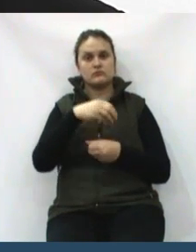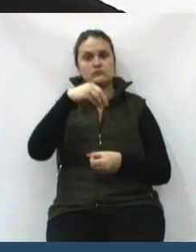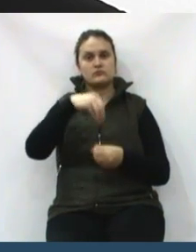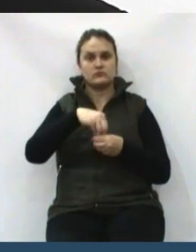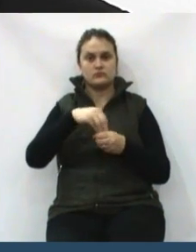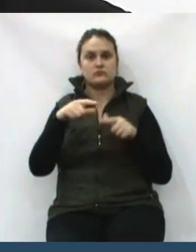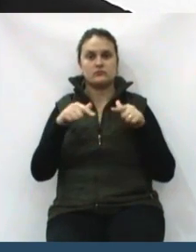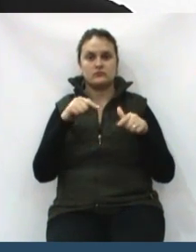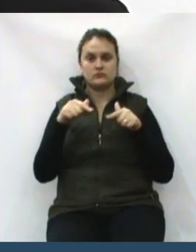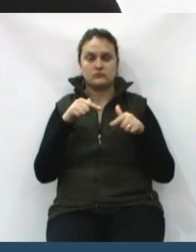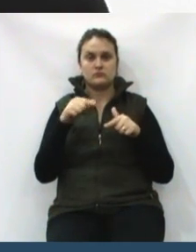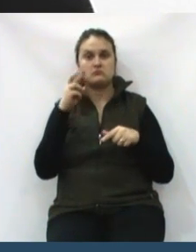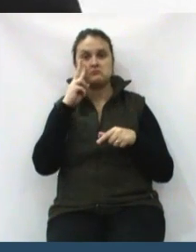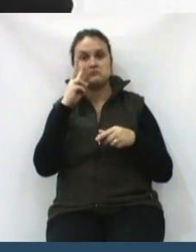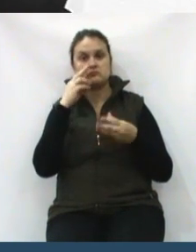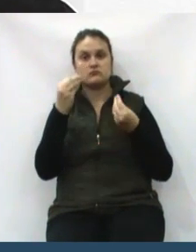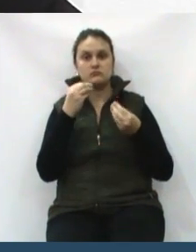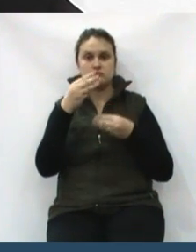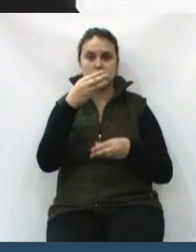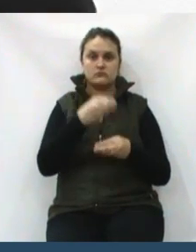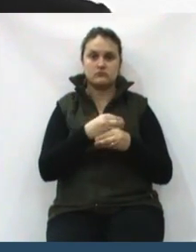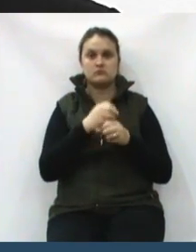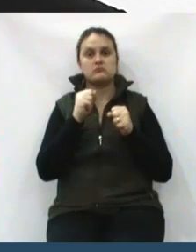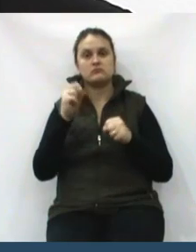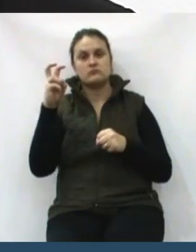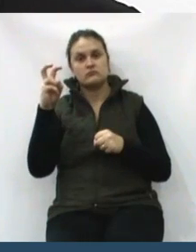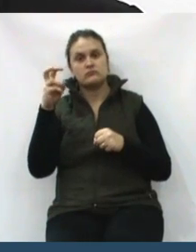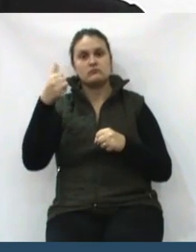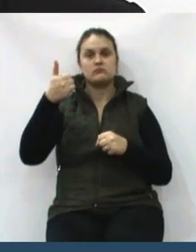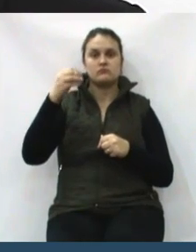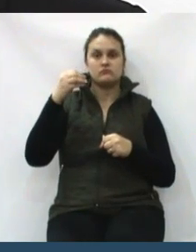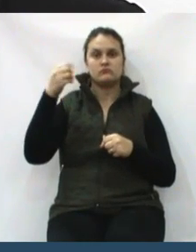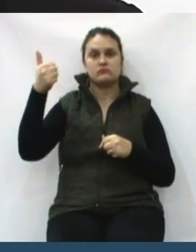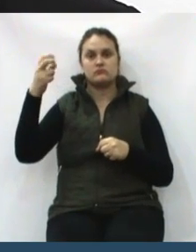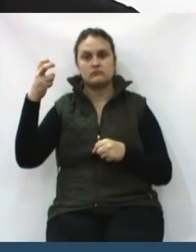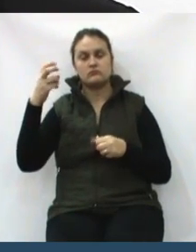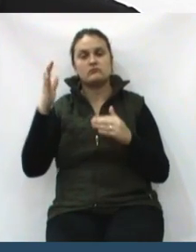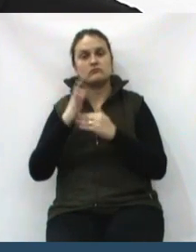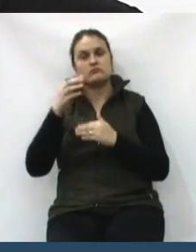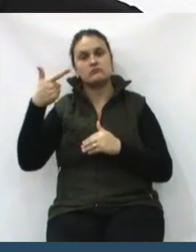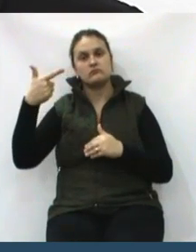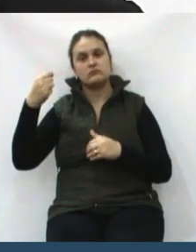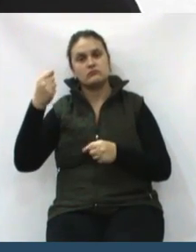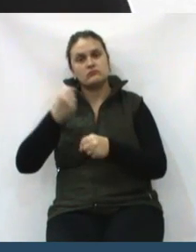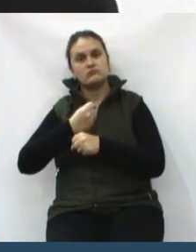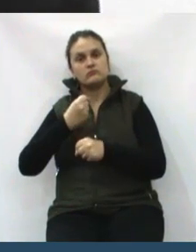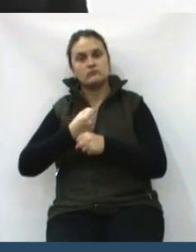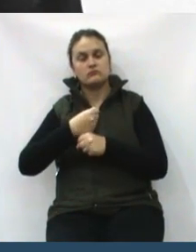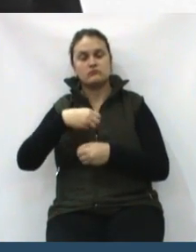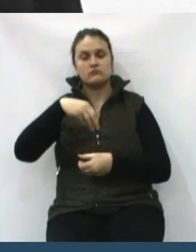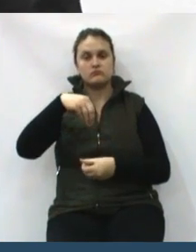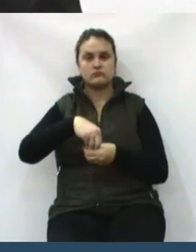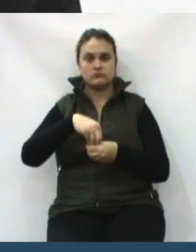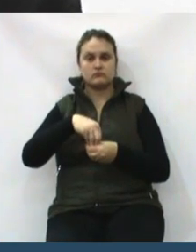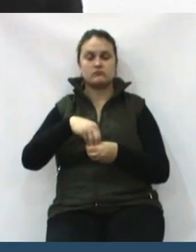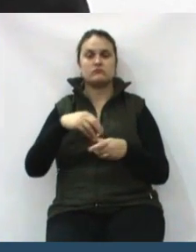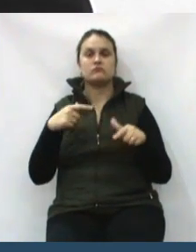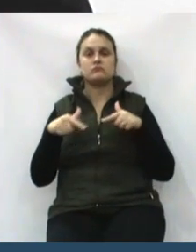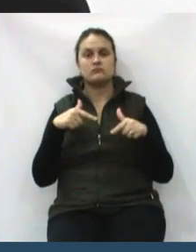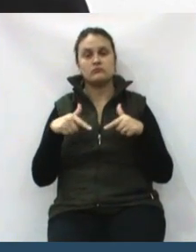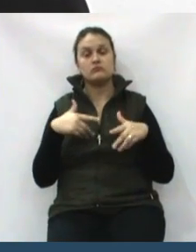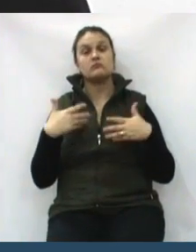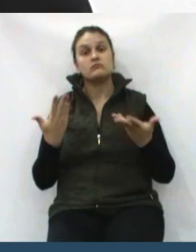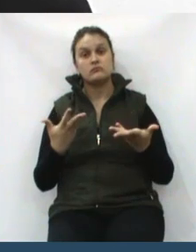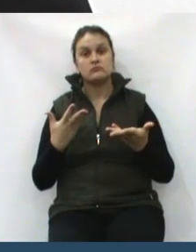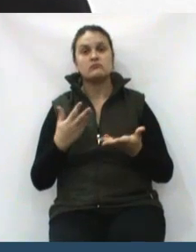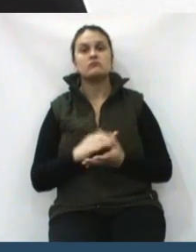do cargo, que dependendo da emenda constitucional pode ser 5 anos, 10, 15 ou até 20 anos dentro daquele cargo.